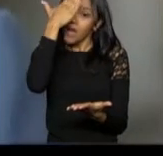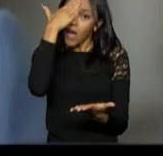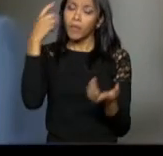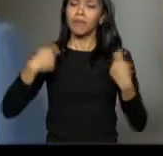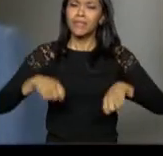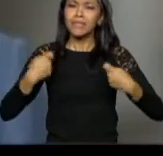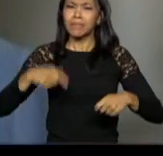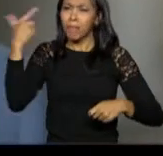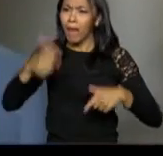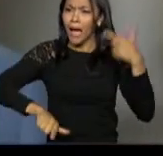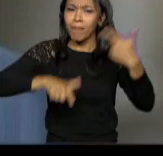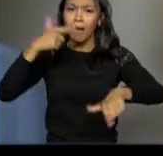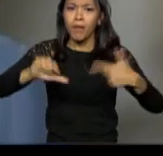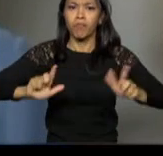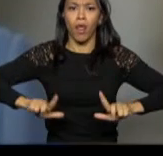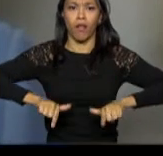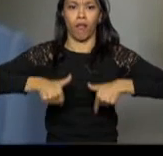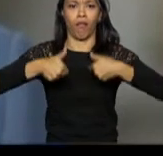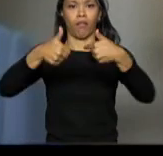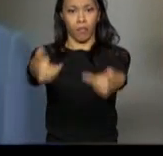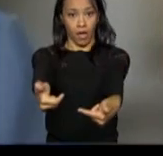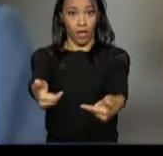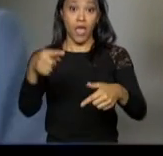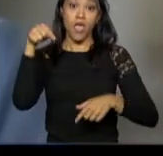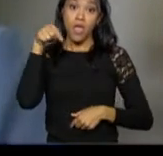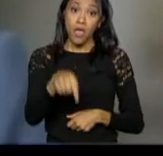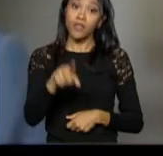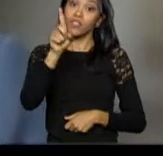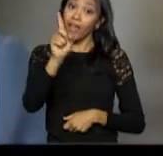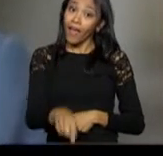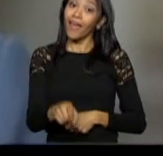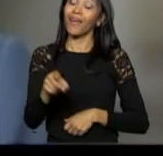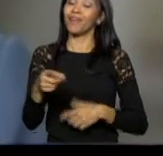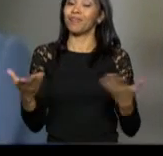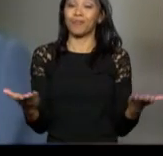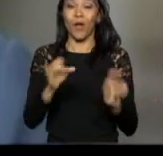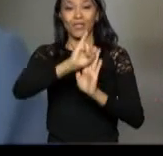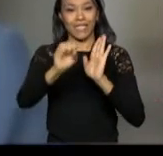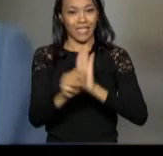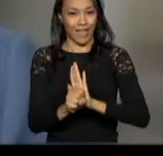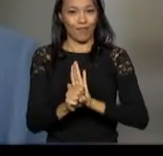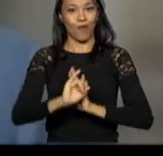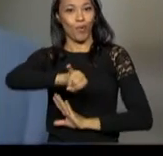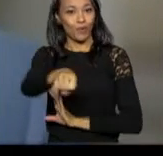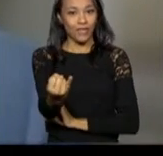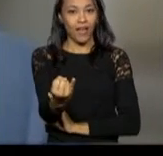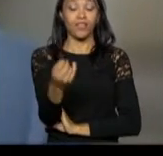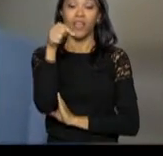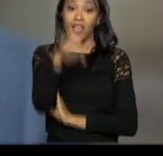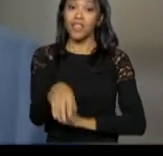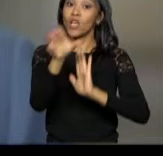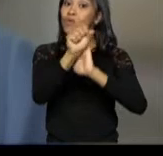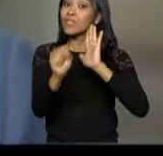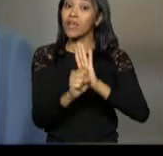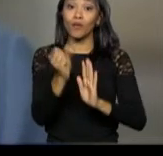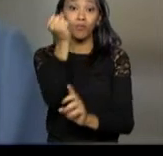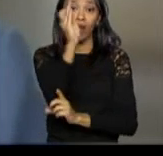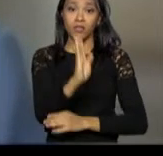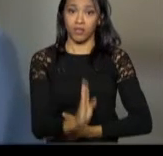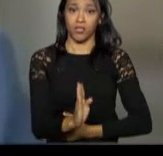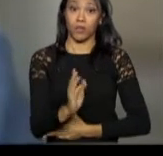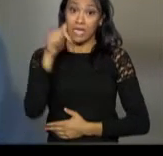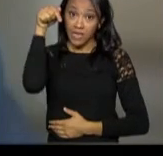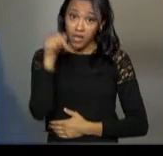preciso fazer muito mais. Este é o século das oportunidades. Este é o século do Brasil.